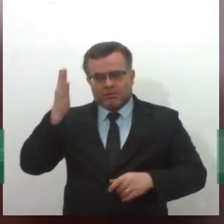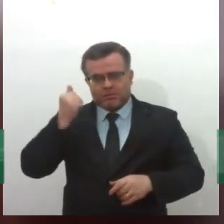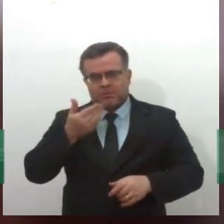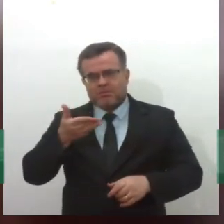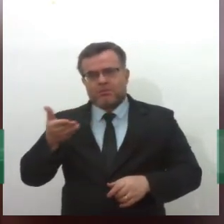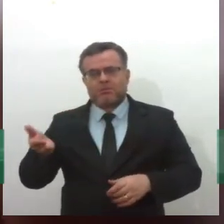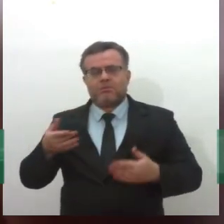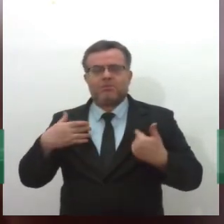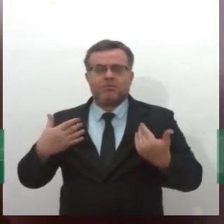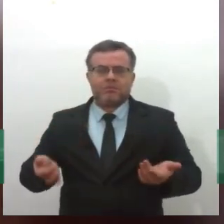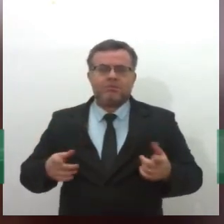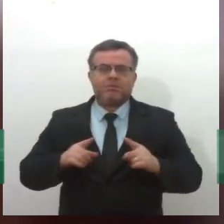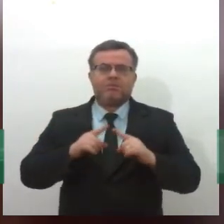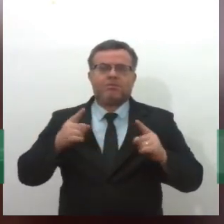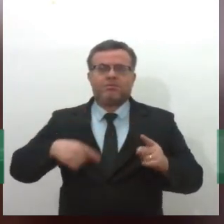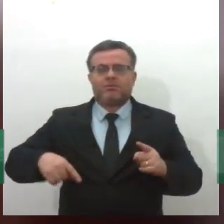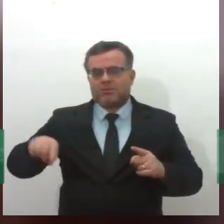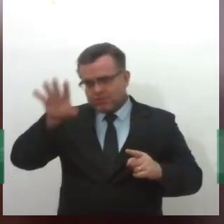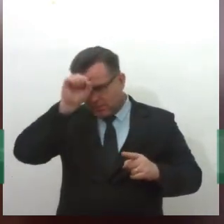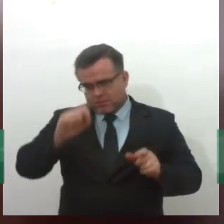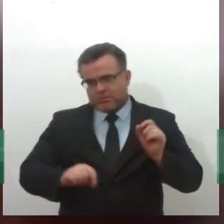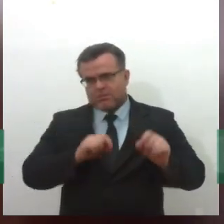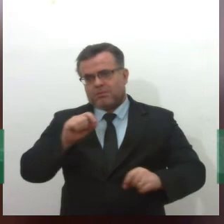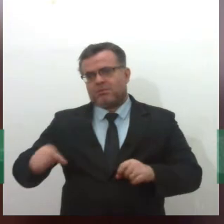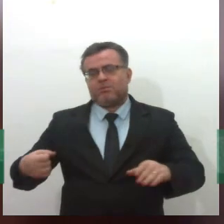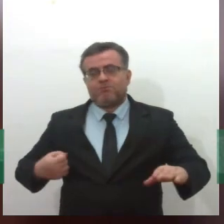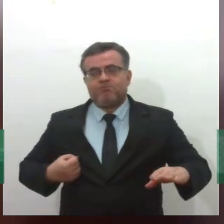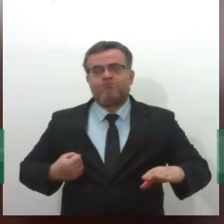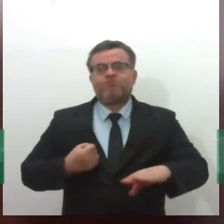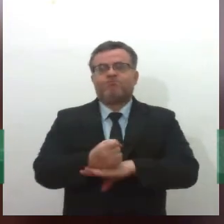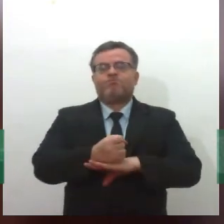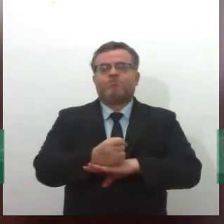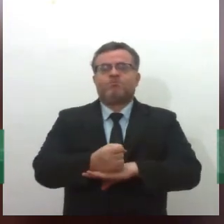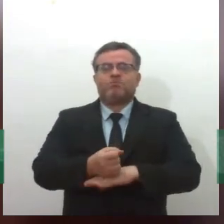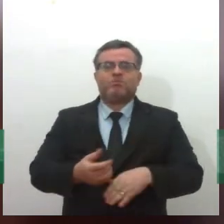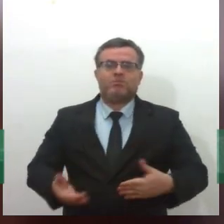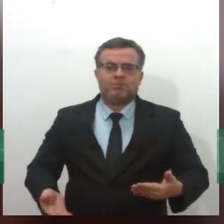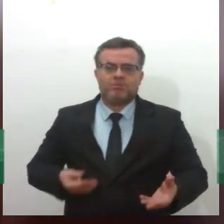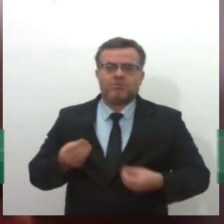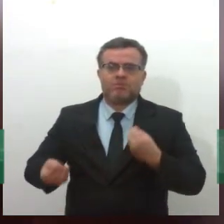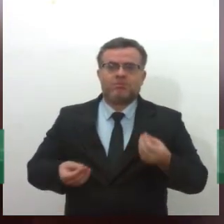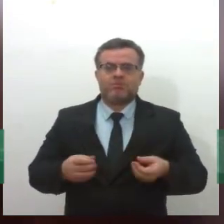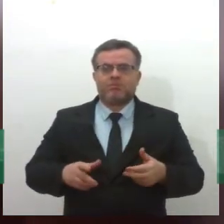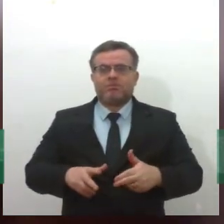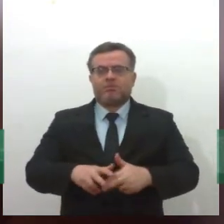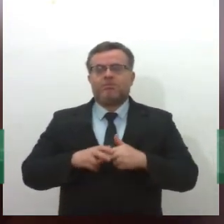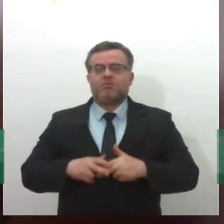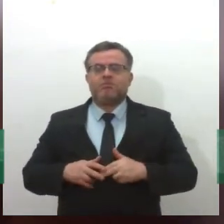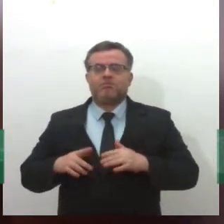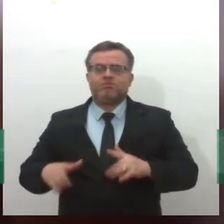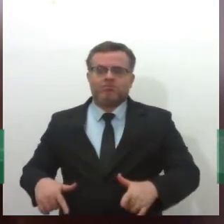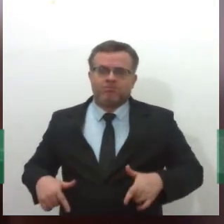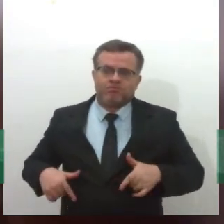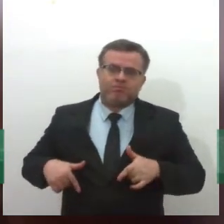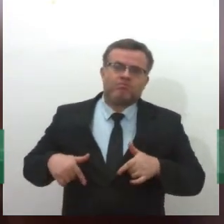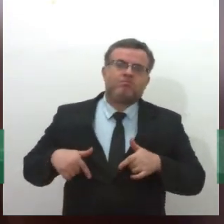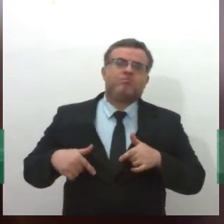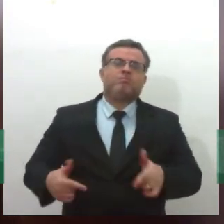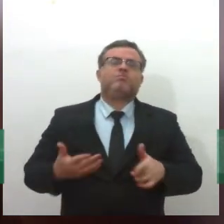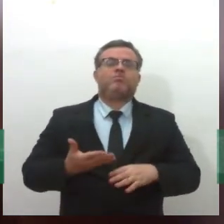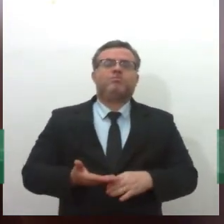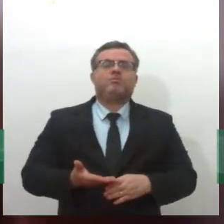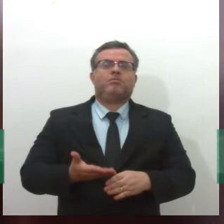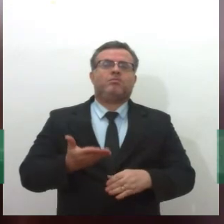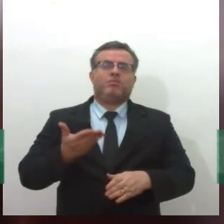mas realmente de aprender a como se inserir na política eleitoral. E aí a gente dá a formação desde uma construção de um